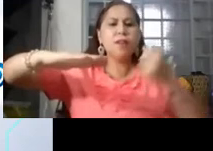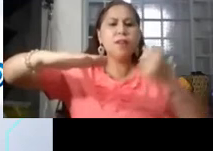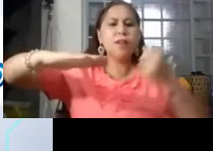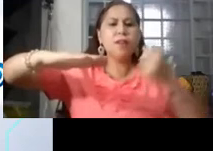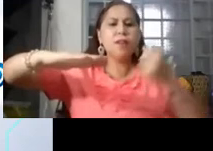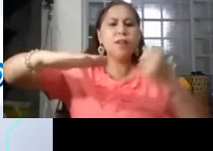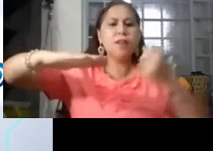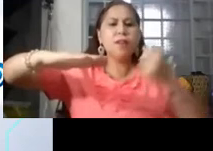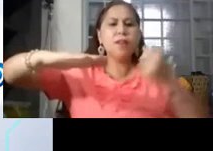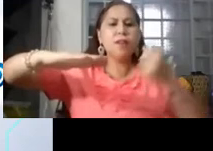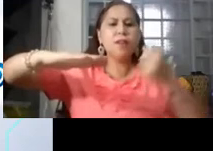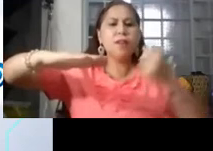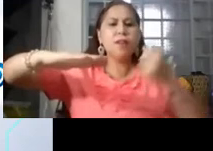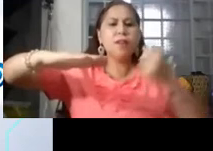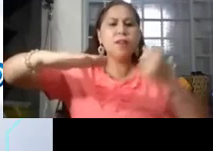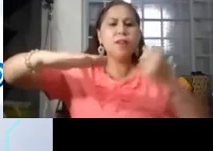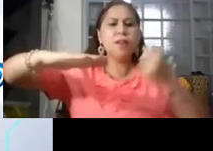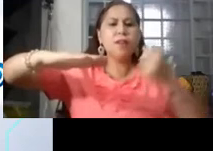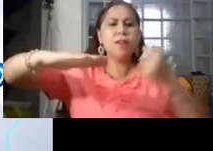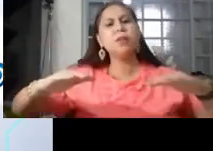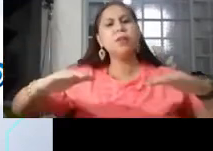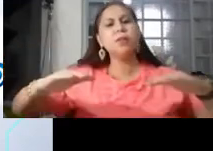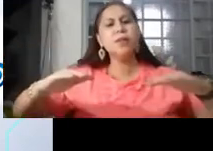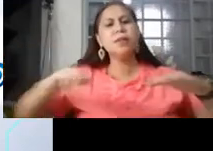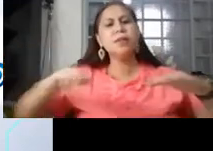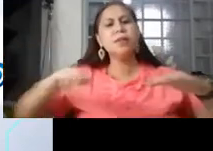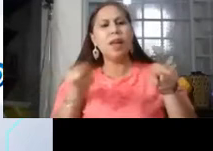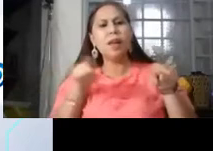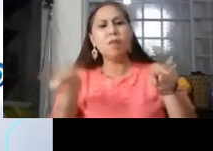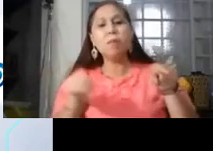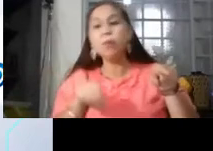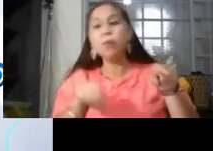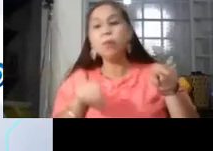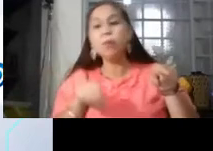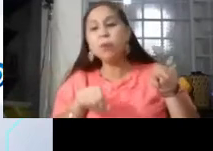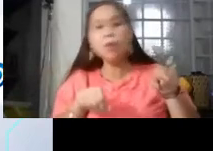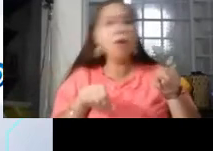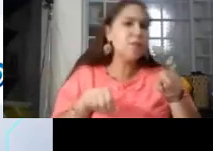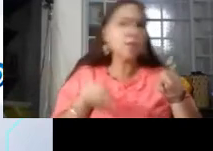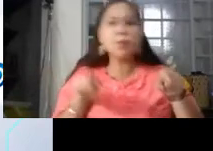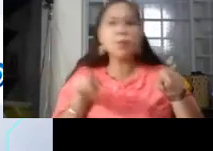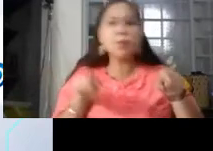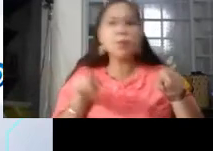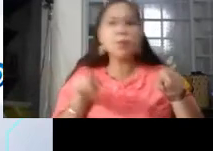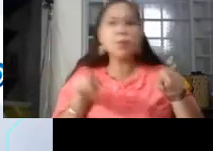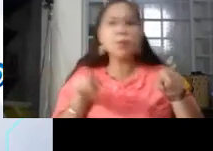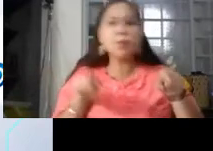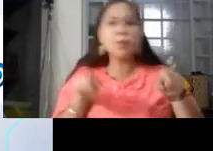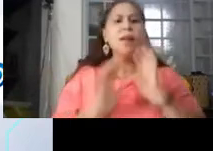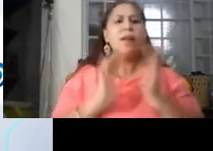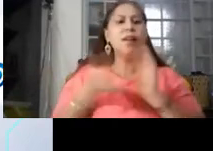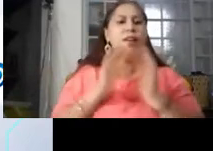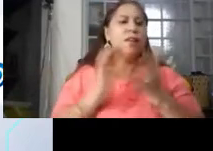referenciei e agora eu coloquei no espaço. Então, todas as vezes que eu for falar, eu aponto o olho, só preciso olhar e